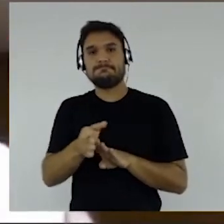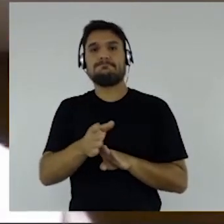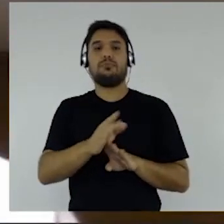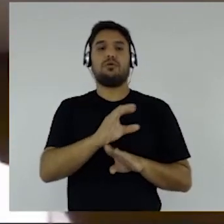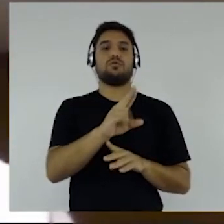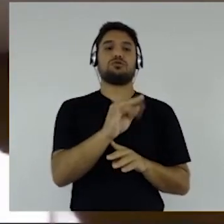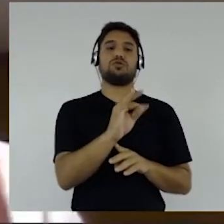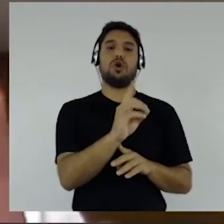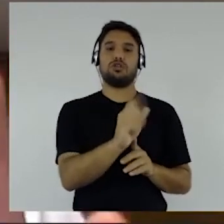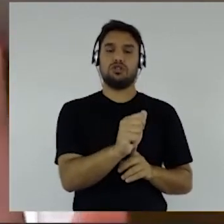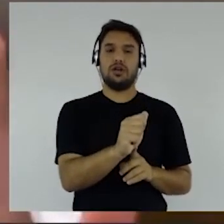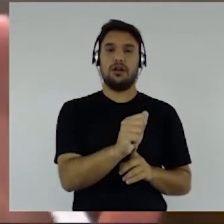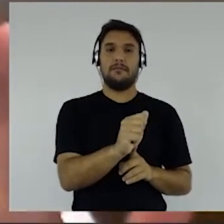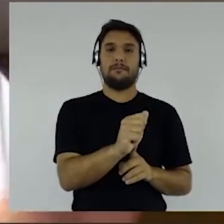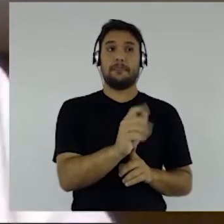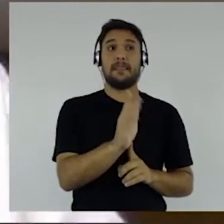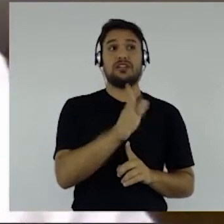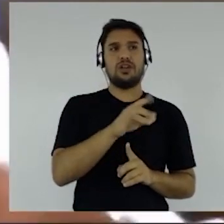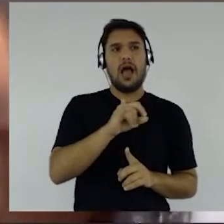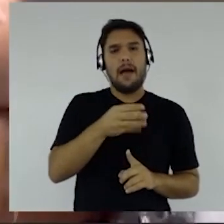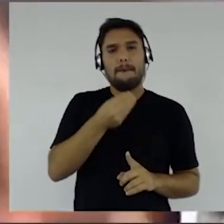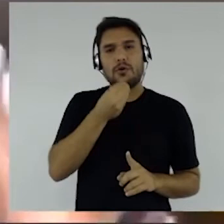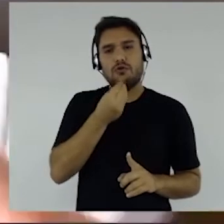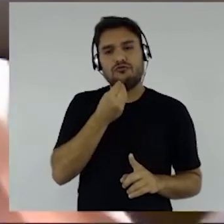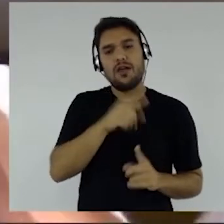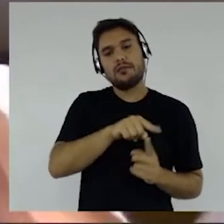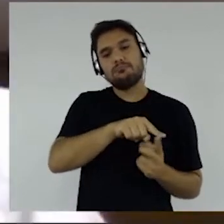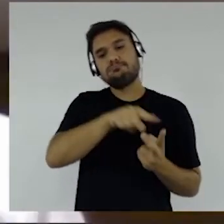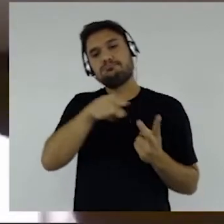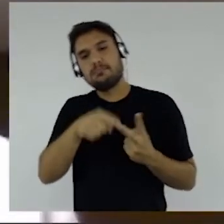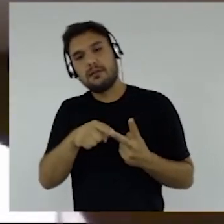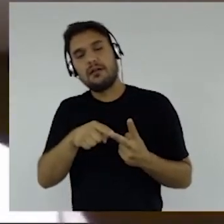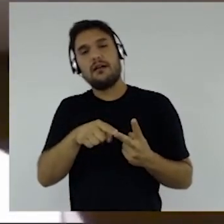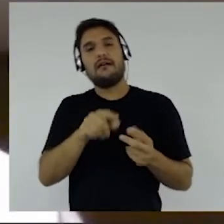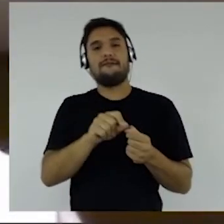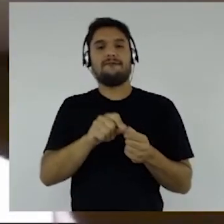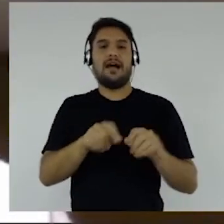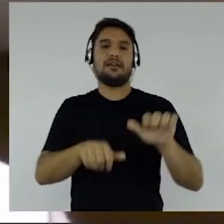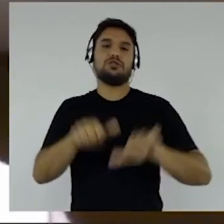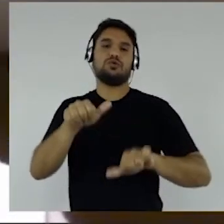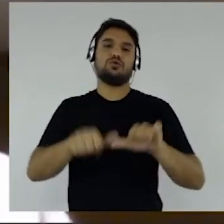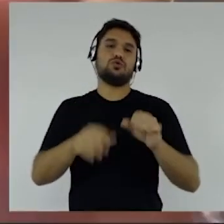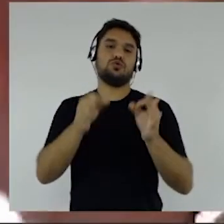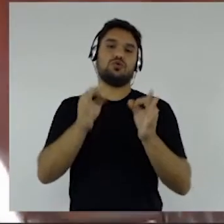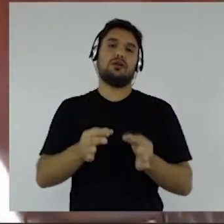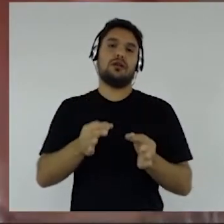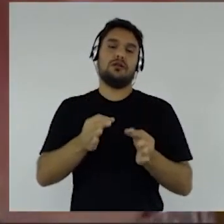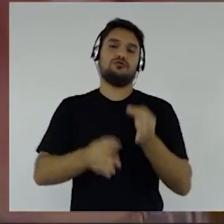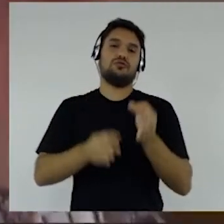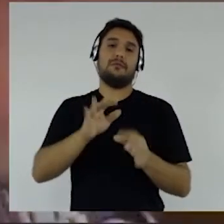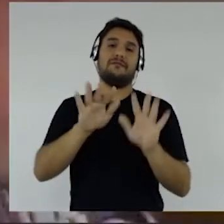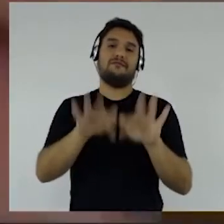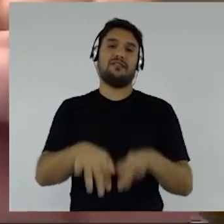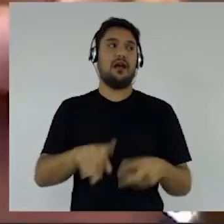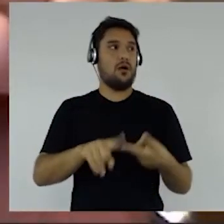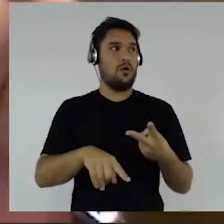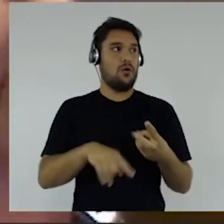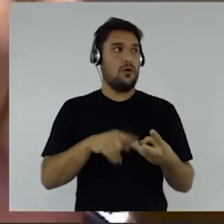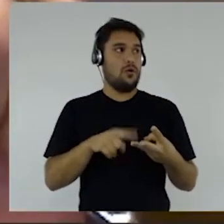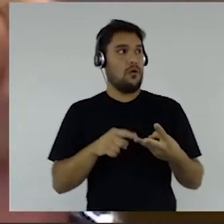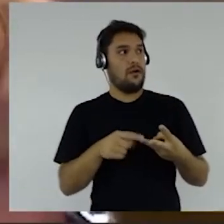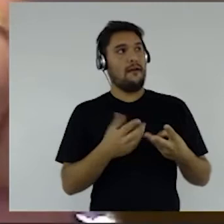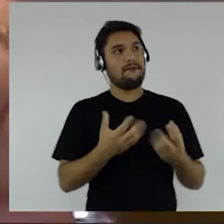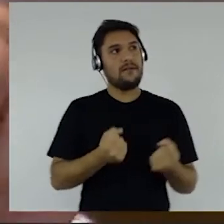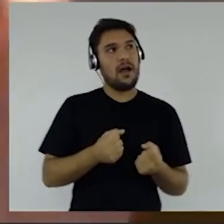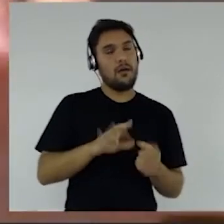de custódia e a gente já aproveita para fazer o próprio julgamento. Então, a gente pega a audiência de custódia e